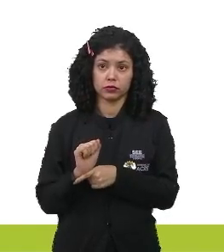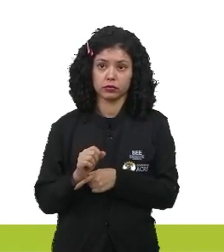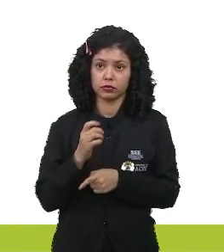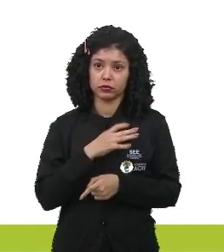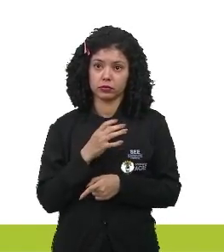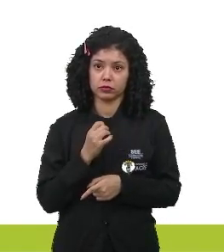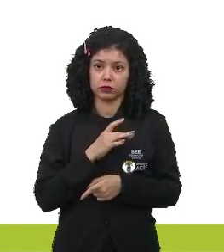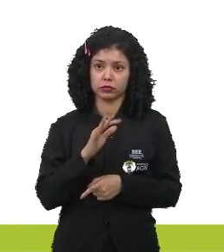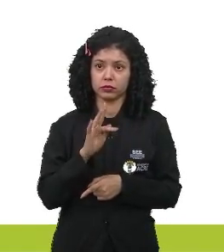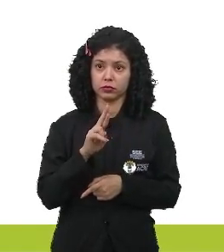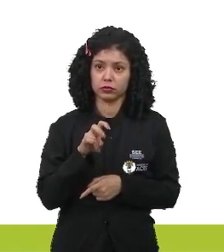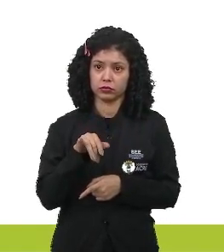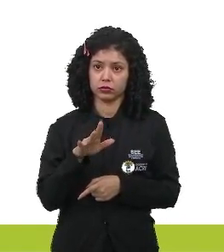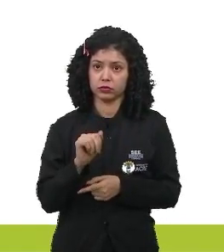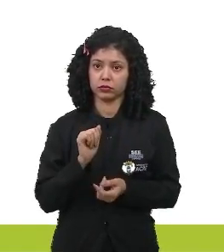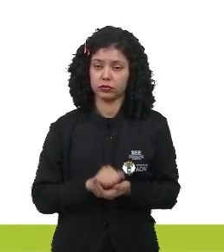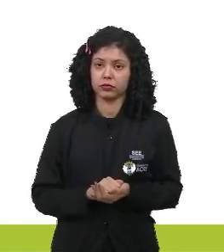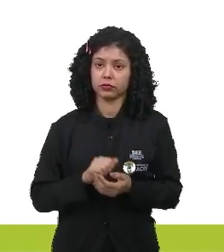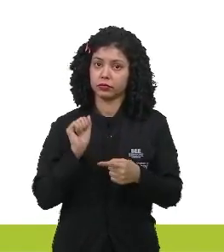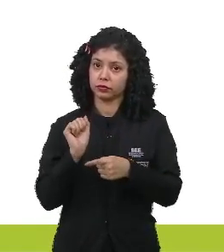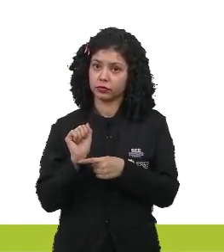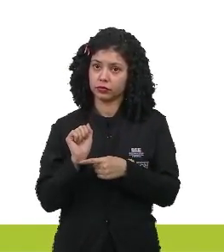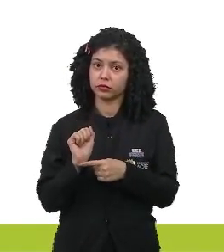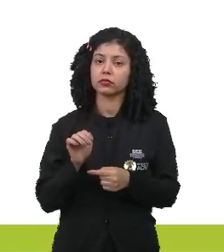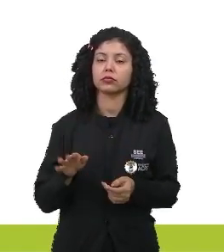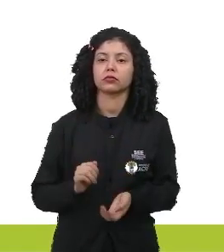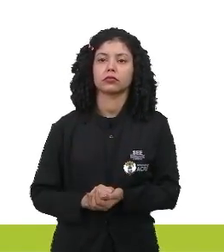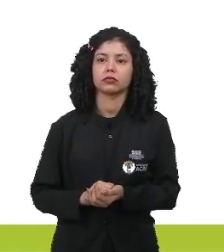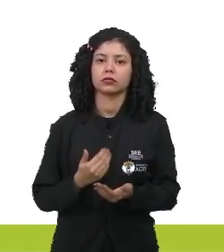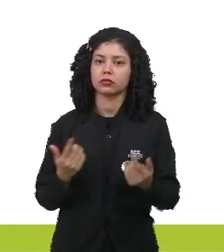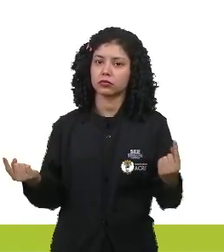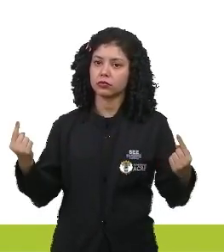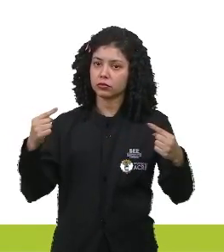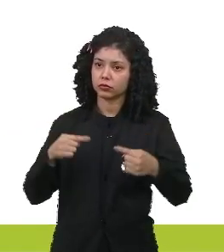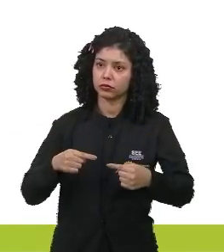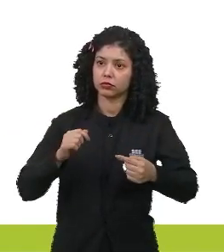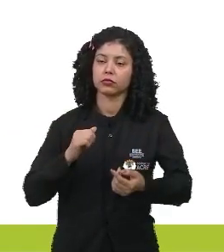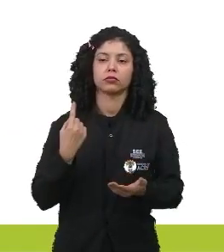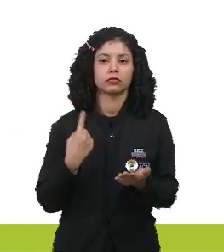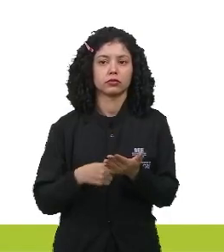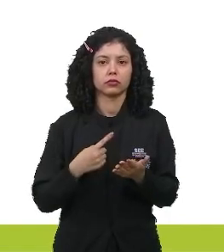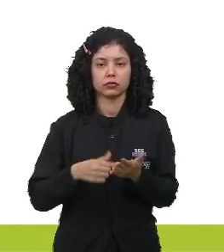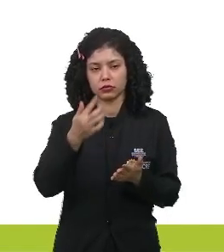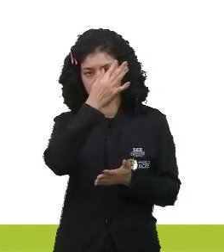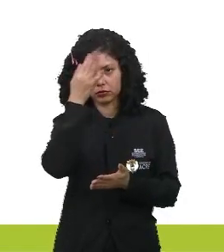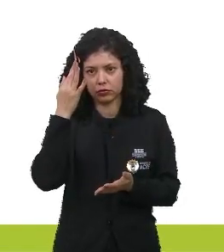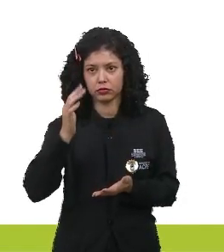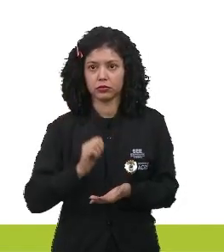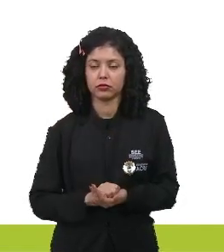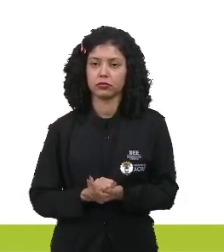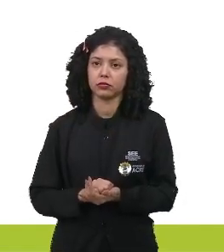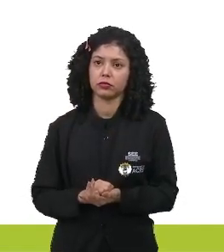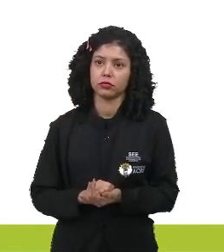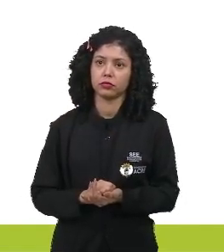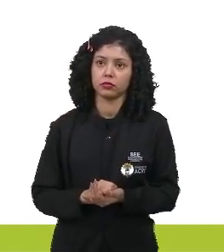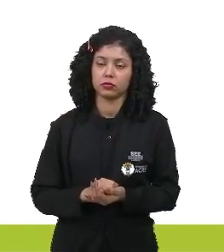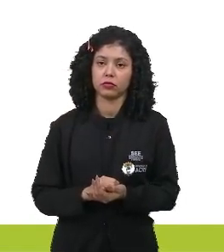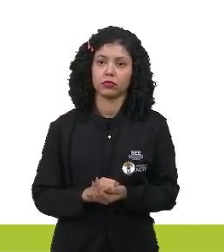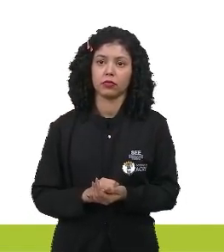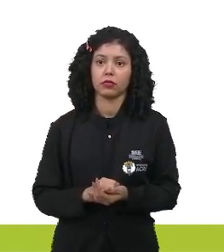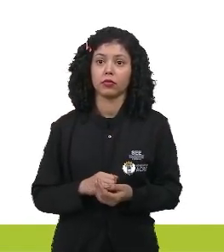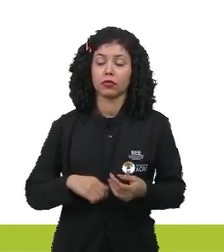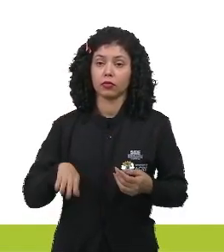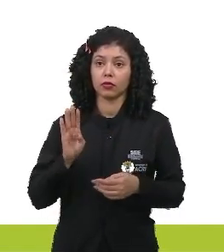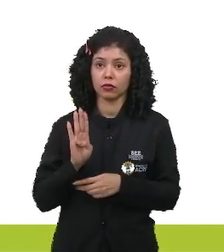o medo e a fraqueza não isso aqui são as coisas a serem combatidas de acordo com a filosofia de montesquie letra